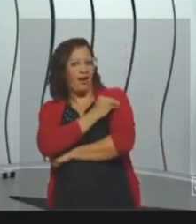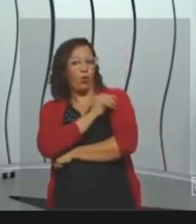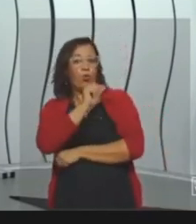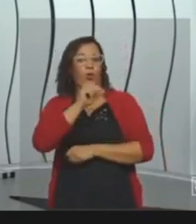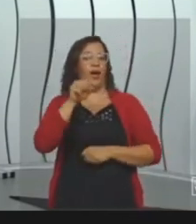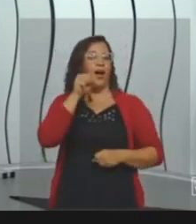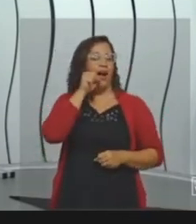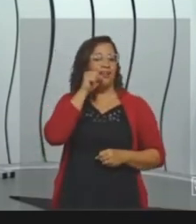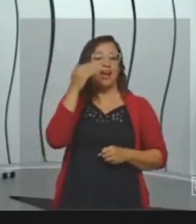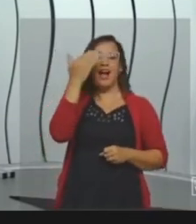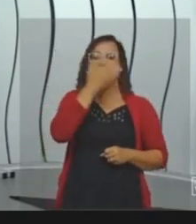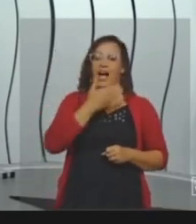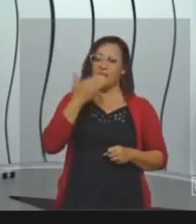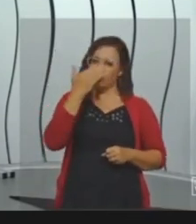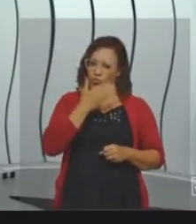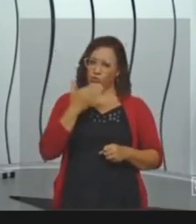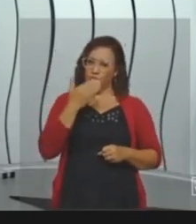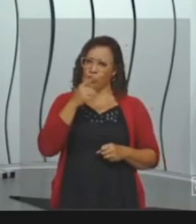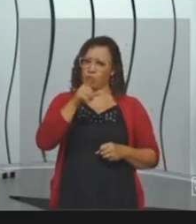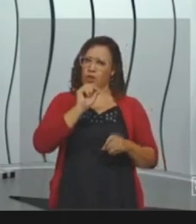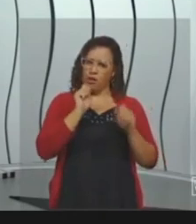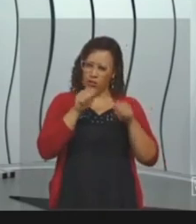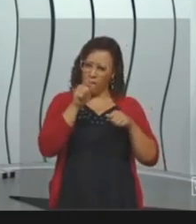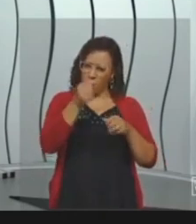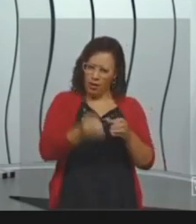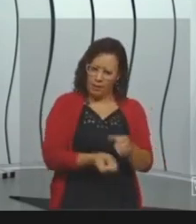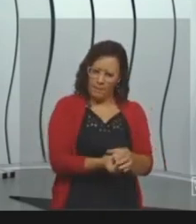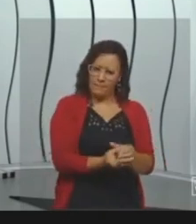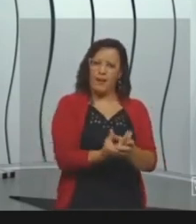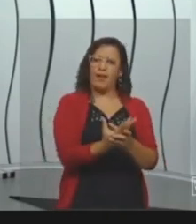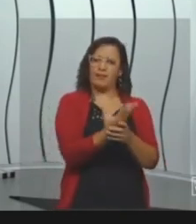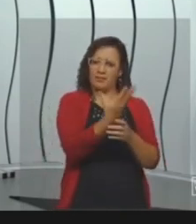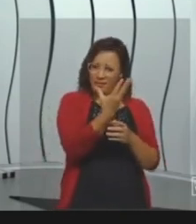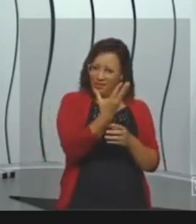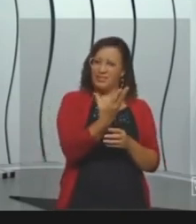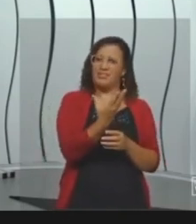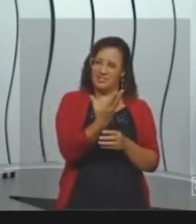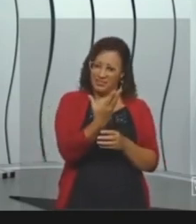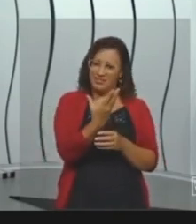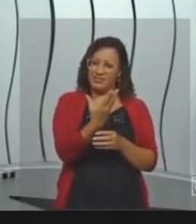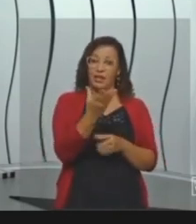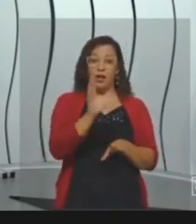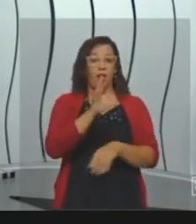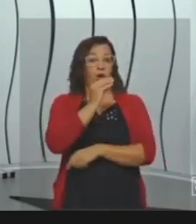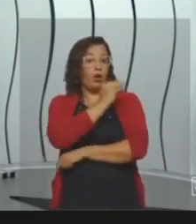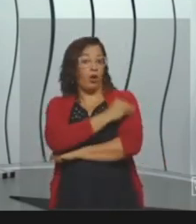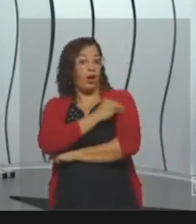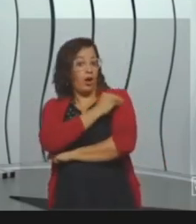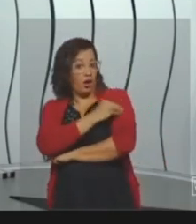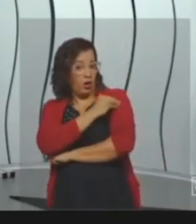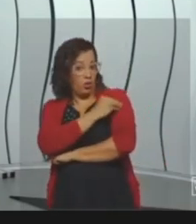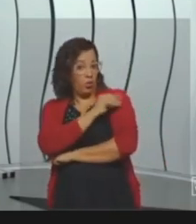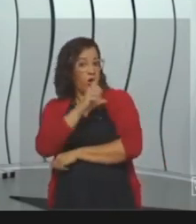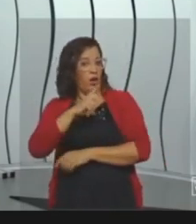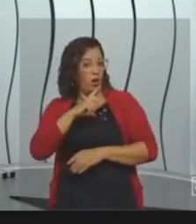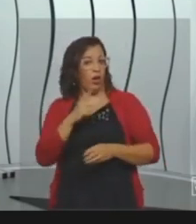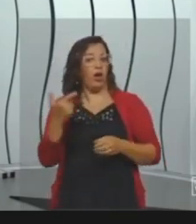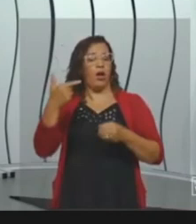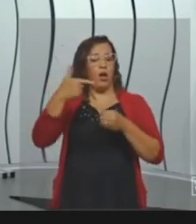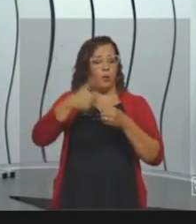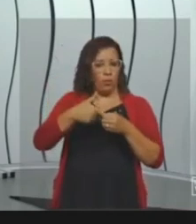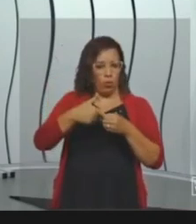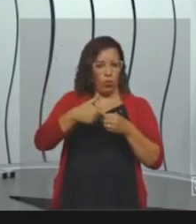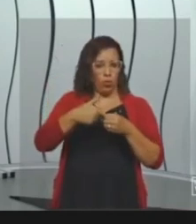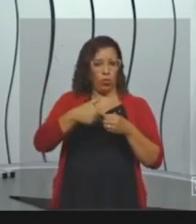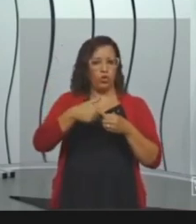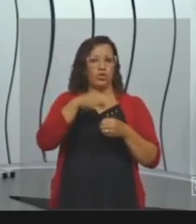cana. A cana você pode replantar. Teoricamente, o álcool ele é um combustível menos danoso